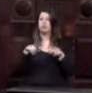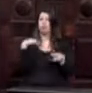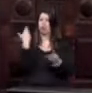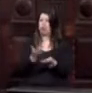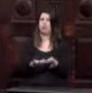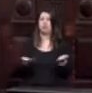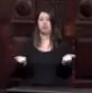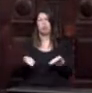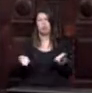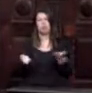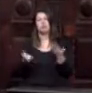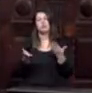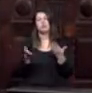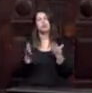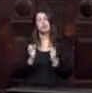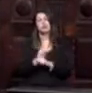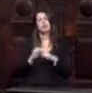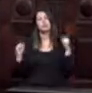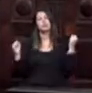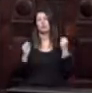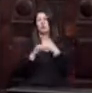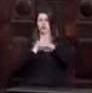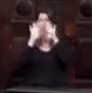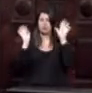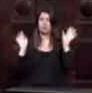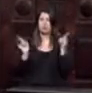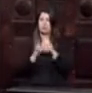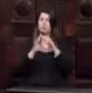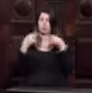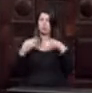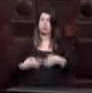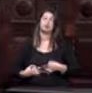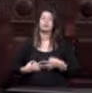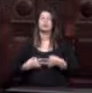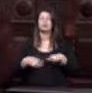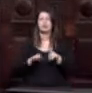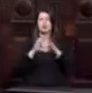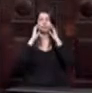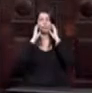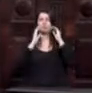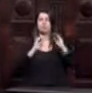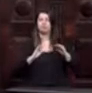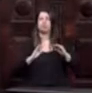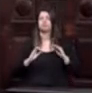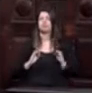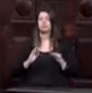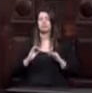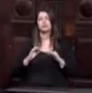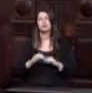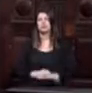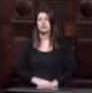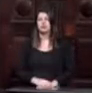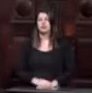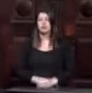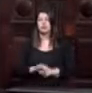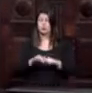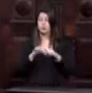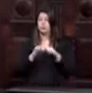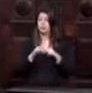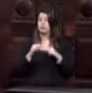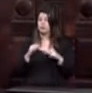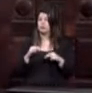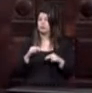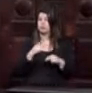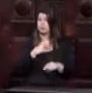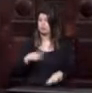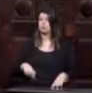até agora, com total transparência, dignidade e sentido de dever e serviço público. Por isso, presidente,